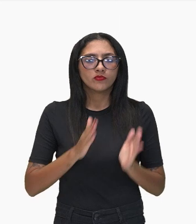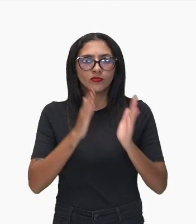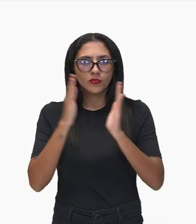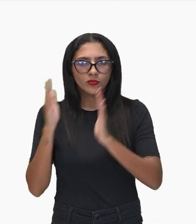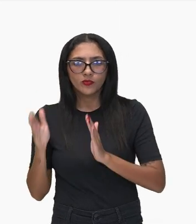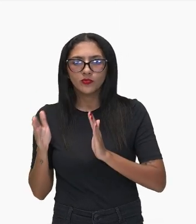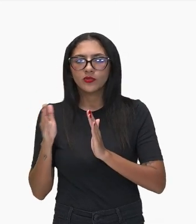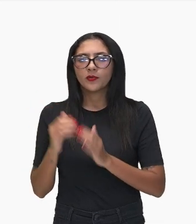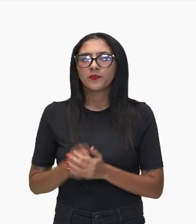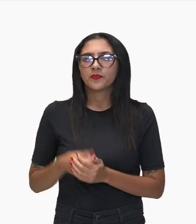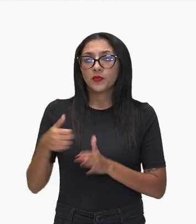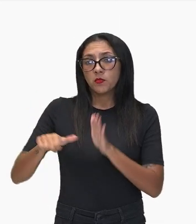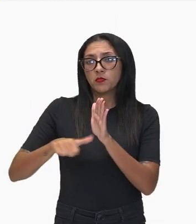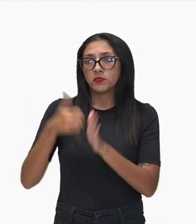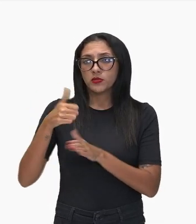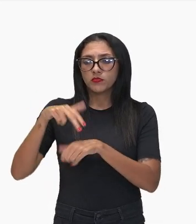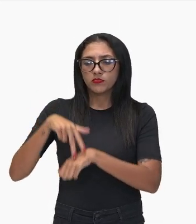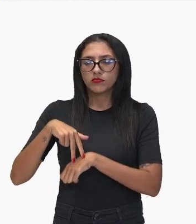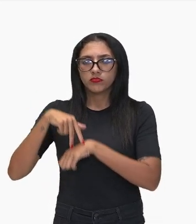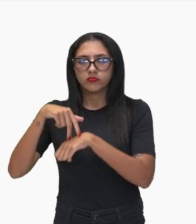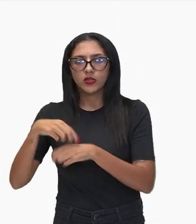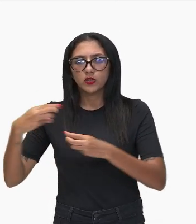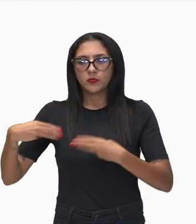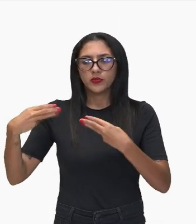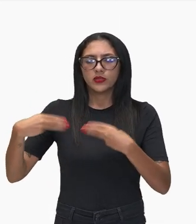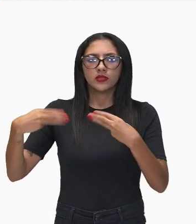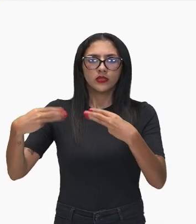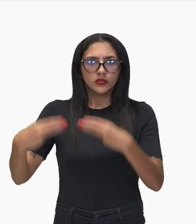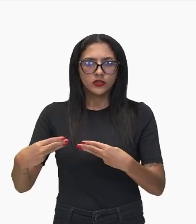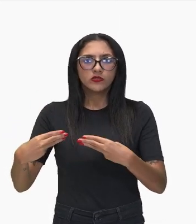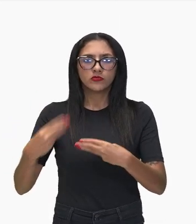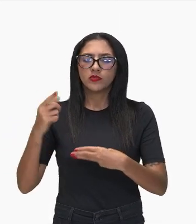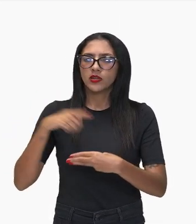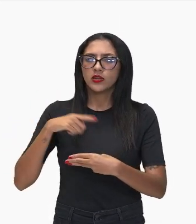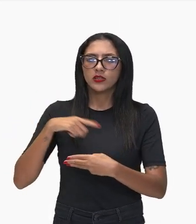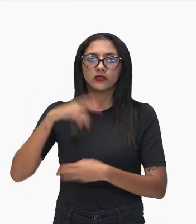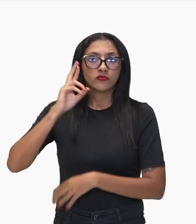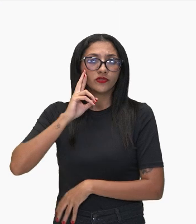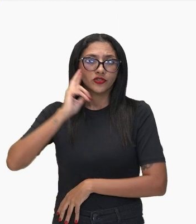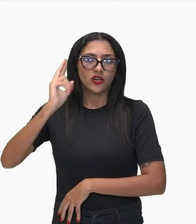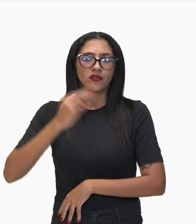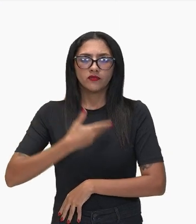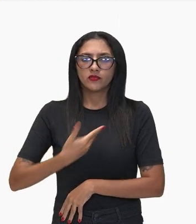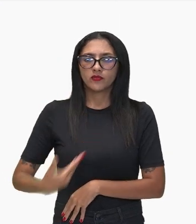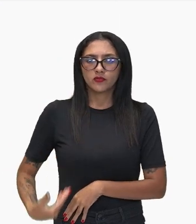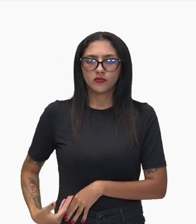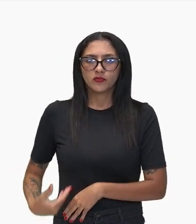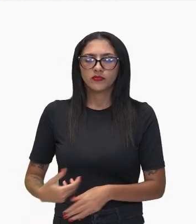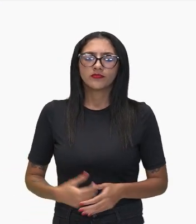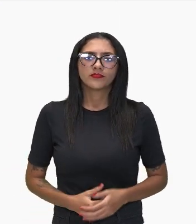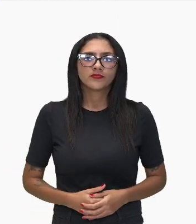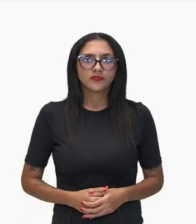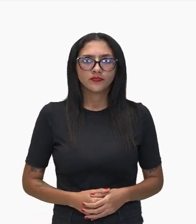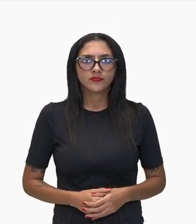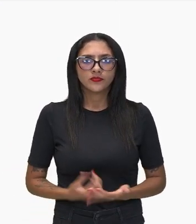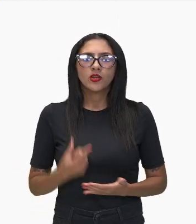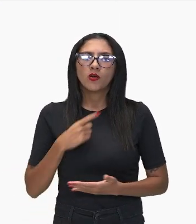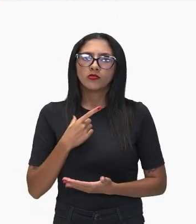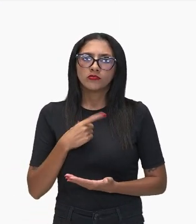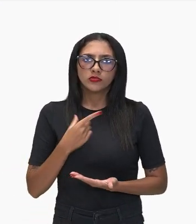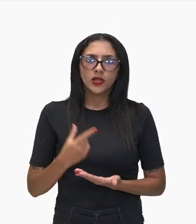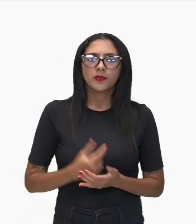lado o primeiro-ministro, né, que é o chefe de governo. Então, ocorrem eleições